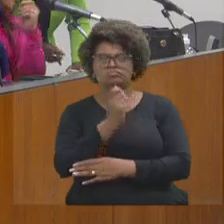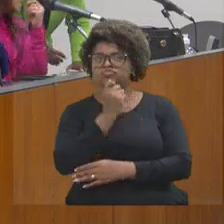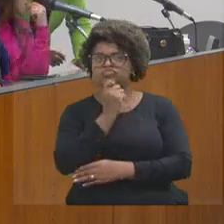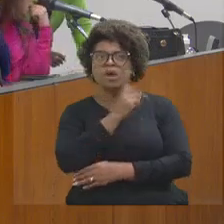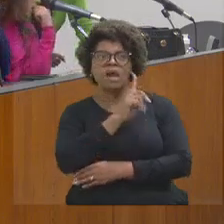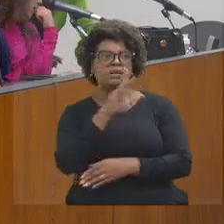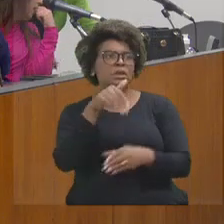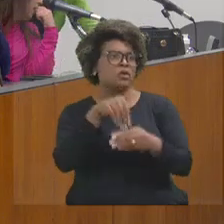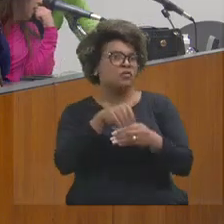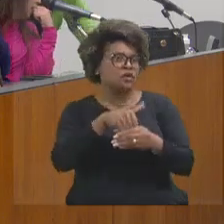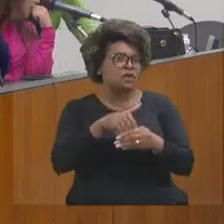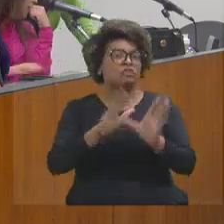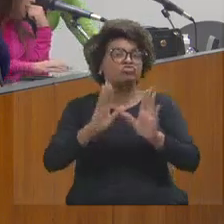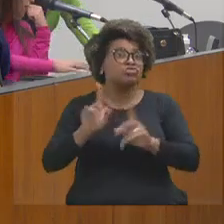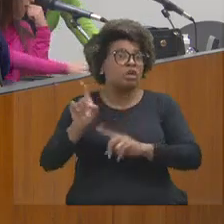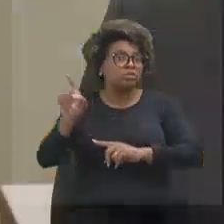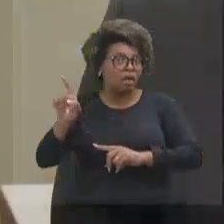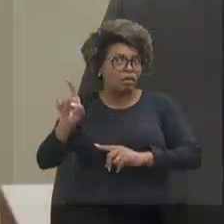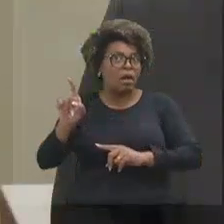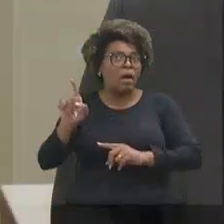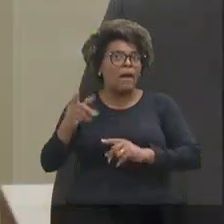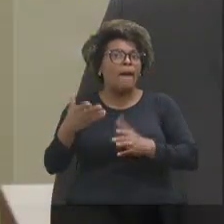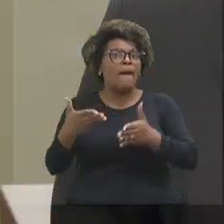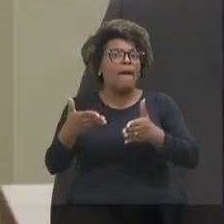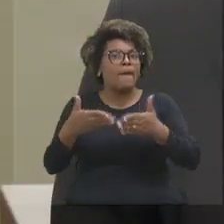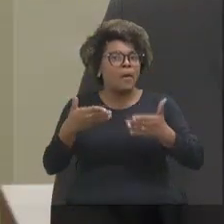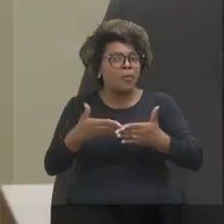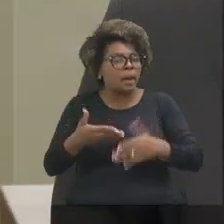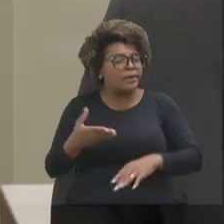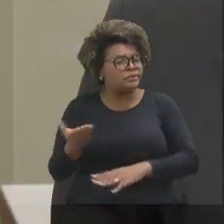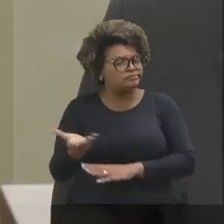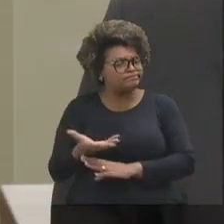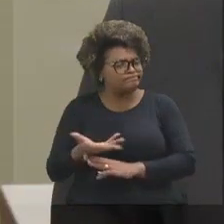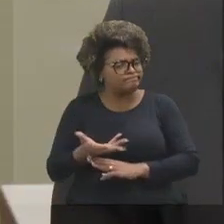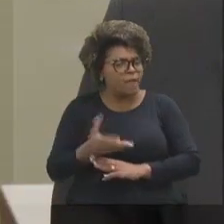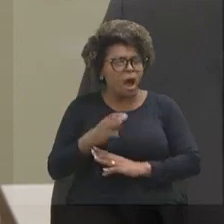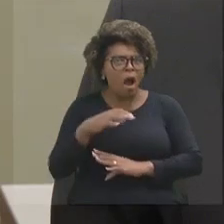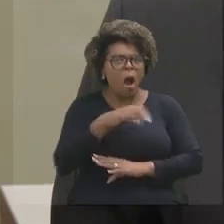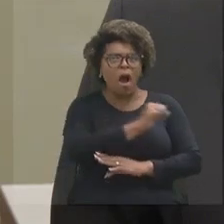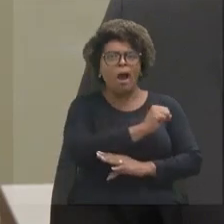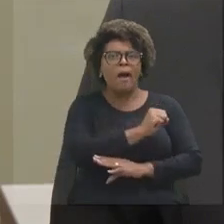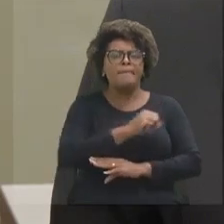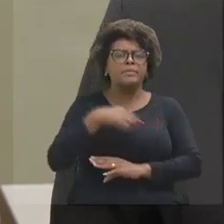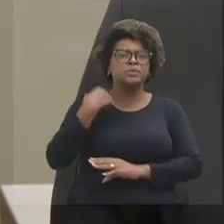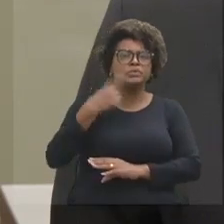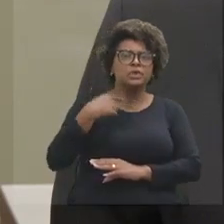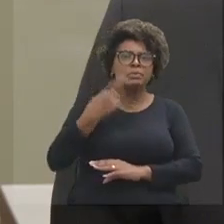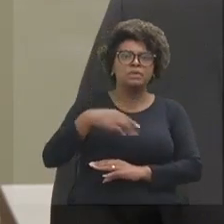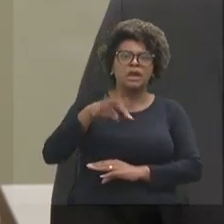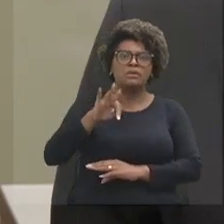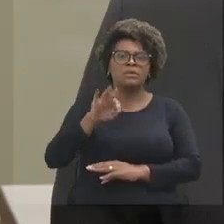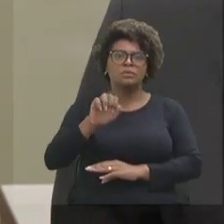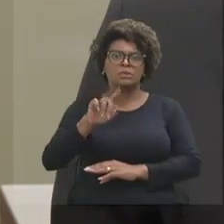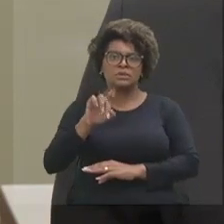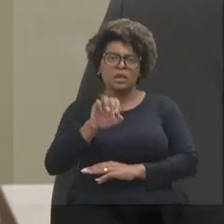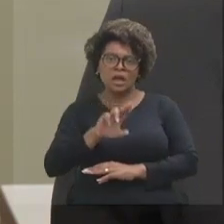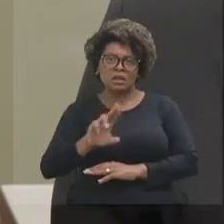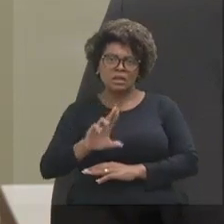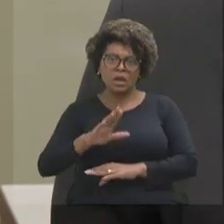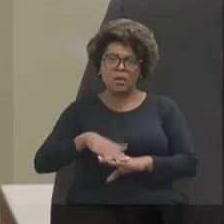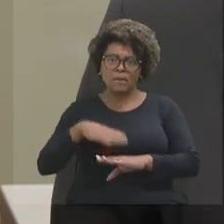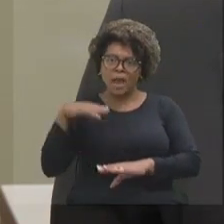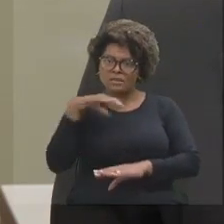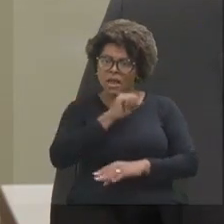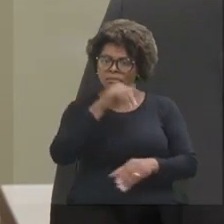lá pedimos agilização e o presidente dessa casa o deputado Tadeu já vai possível logo para voltar da Live